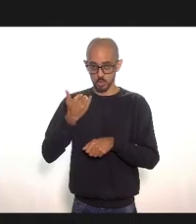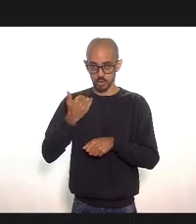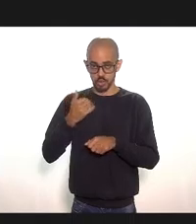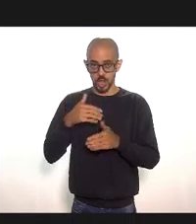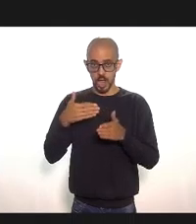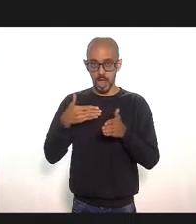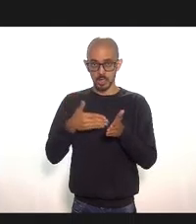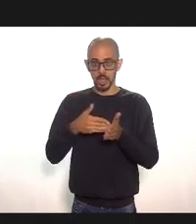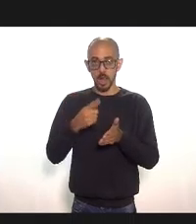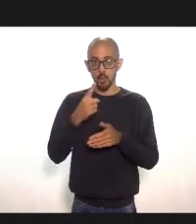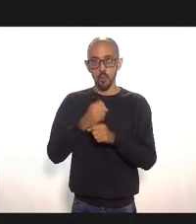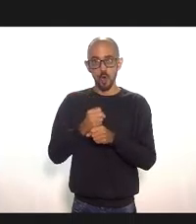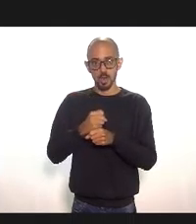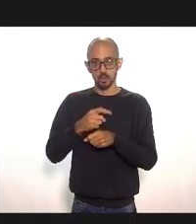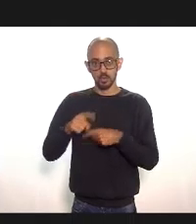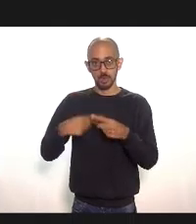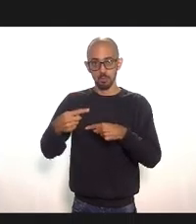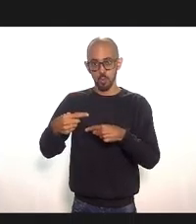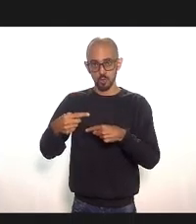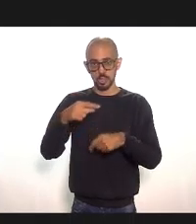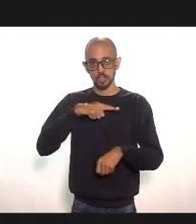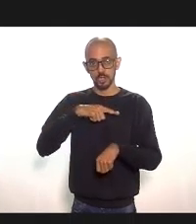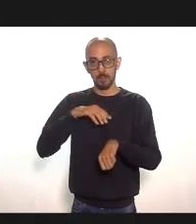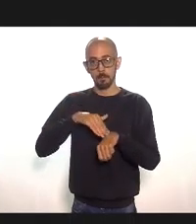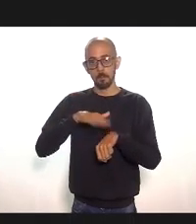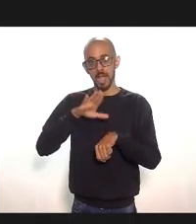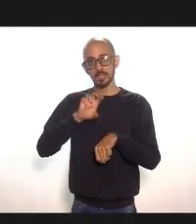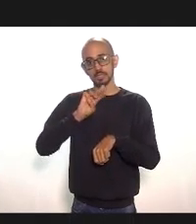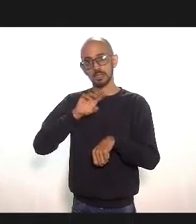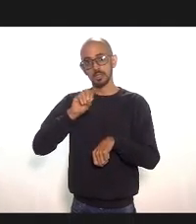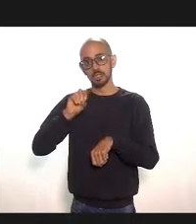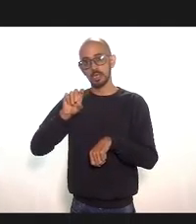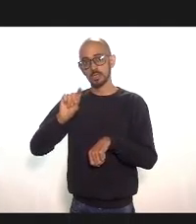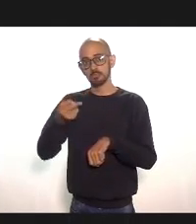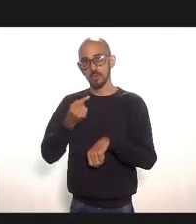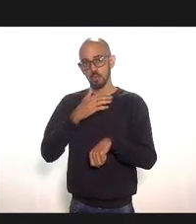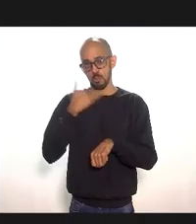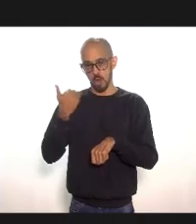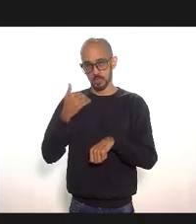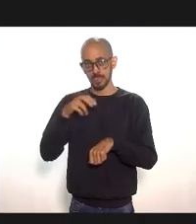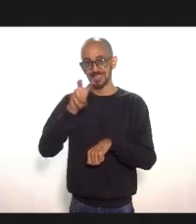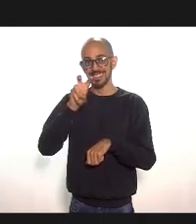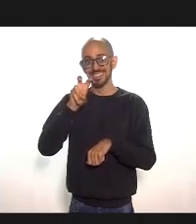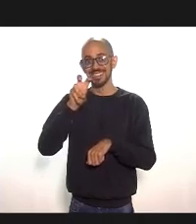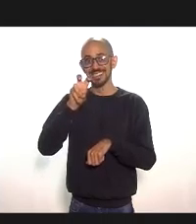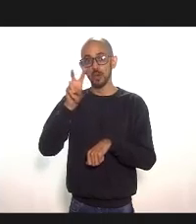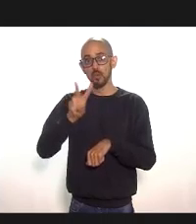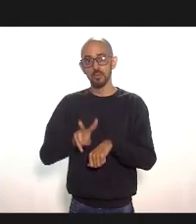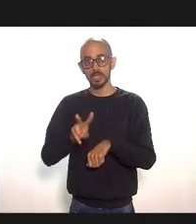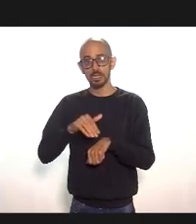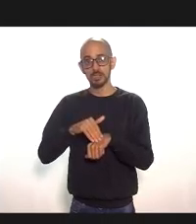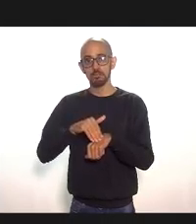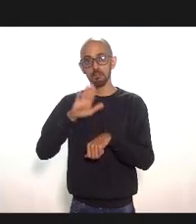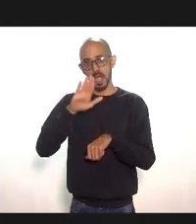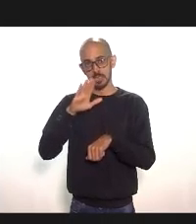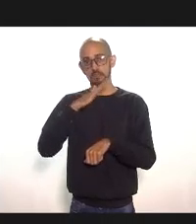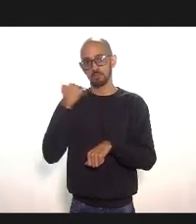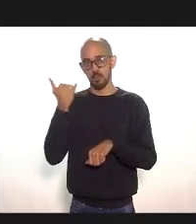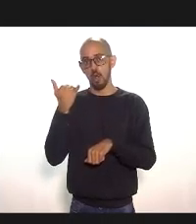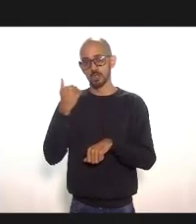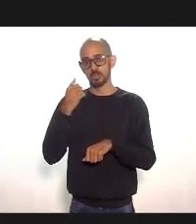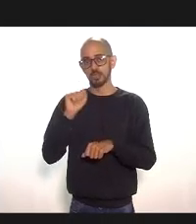ano depois, nós temos mais de 300 mil mortes. São mais de 5 vezes o número de mortes causadas pela